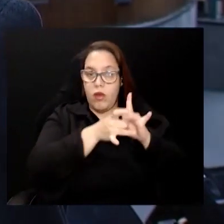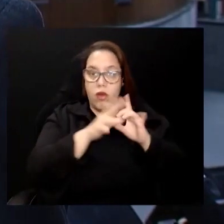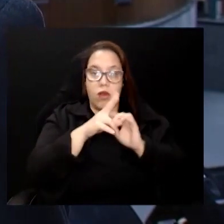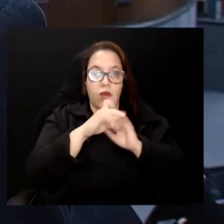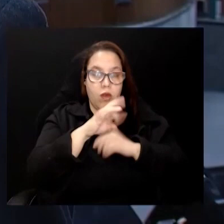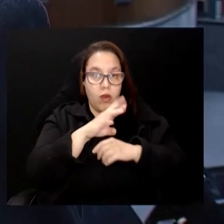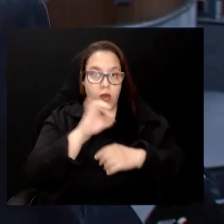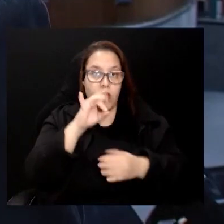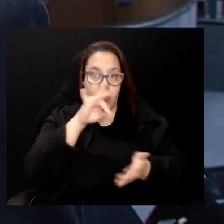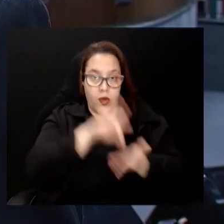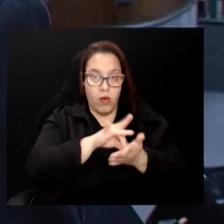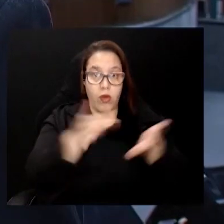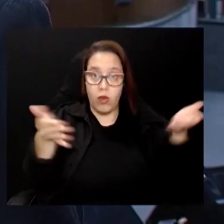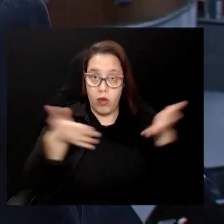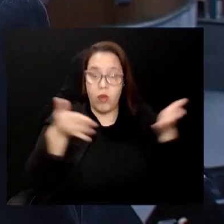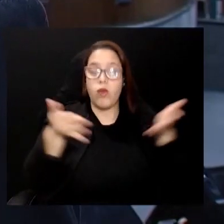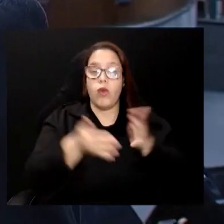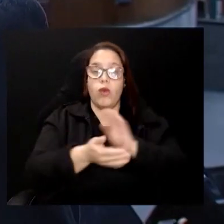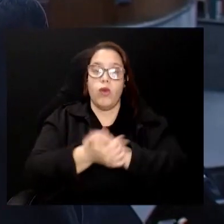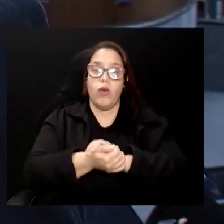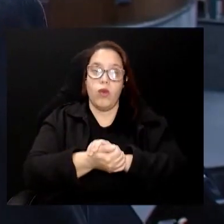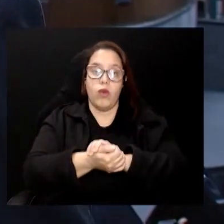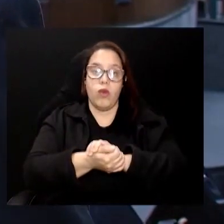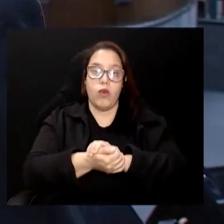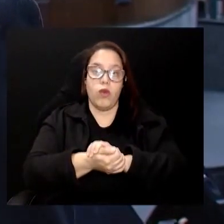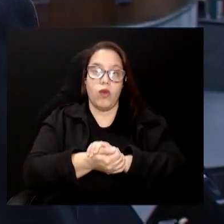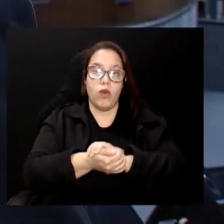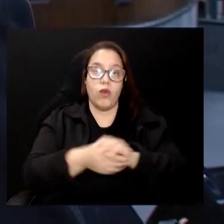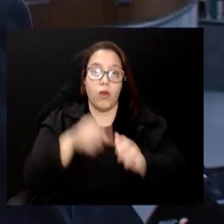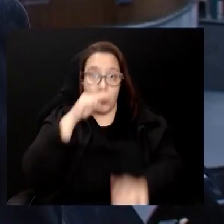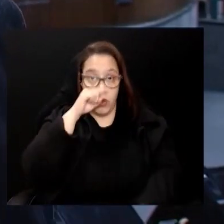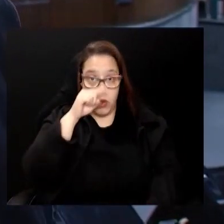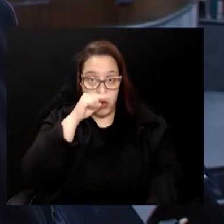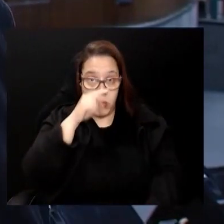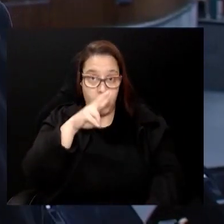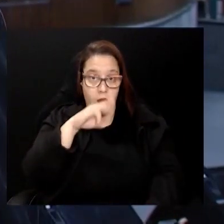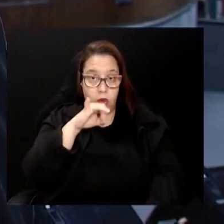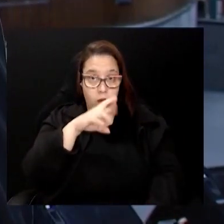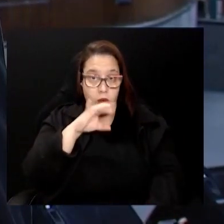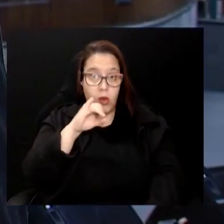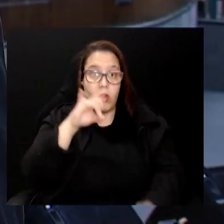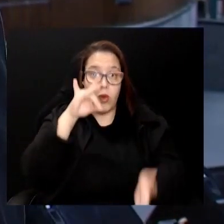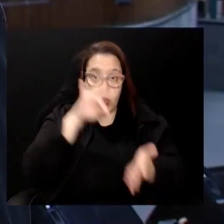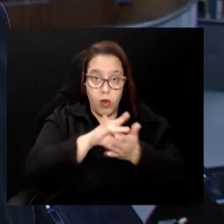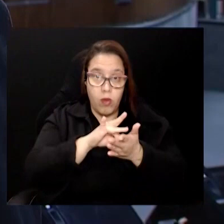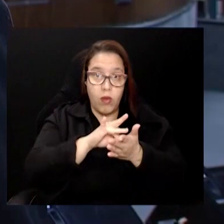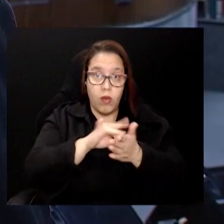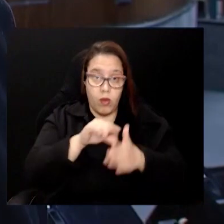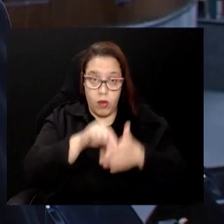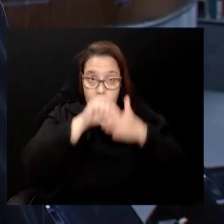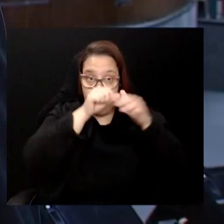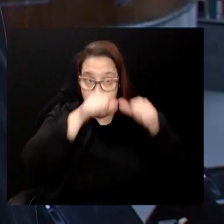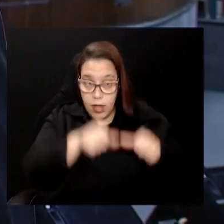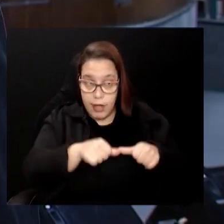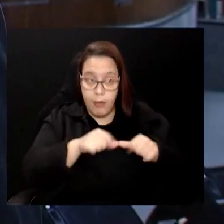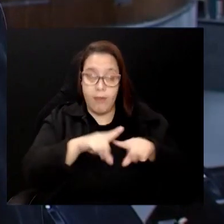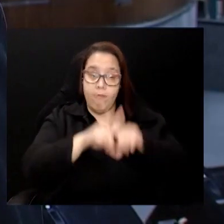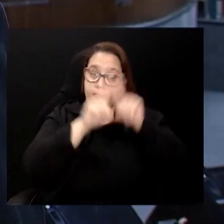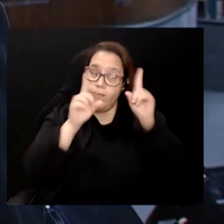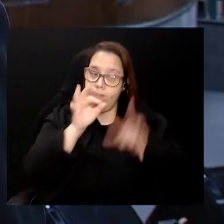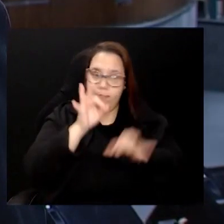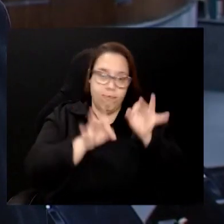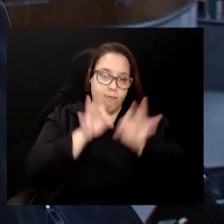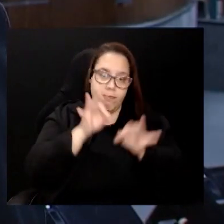Hoje, oficialmente, o distrito, os viários, eles são oficiais fisicamente, estão lá, mas juridicamente eles ainda não